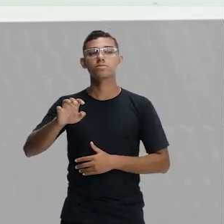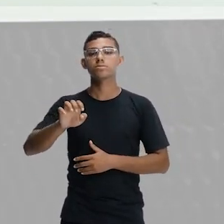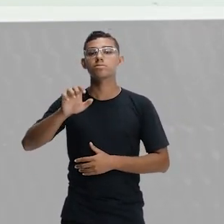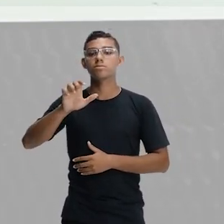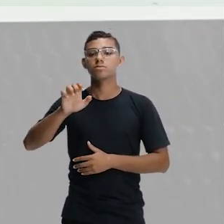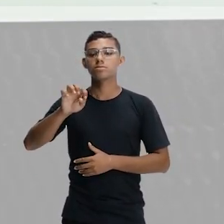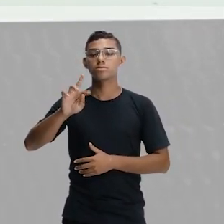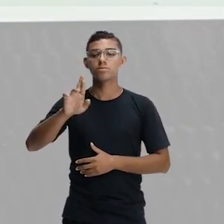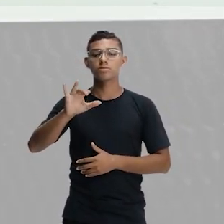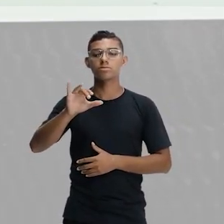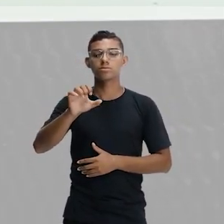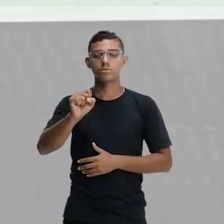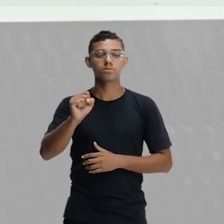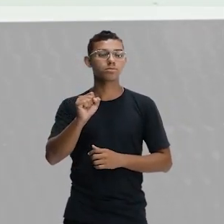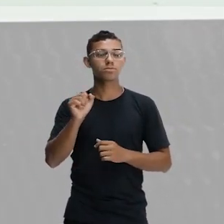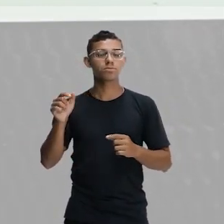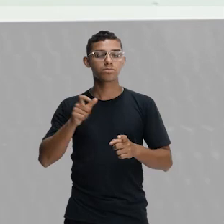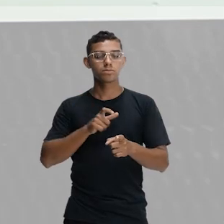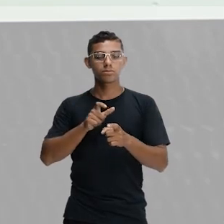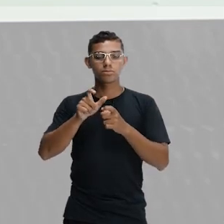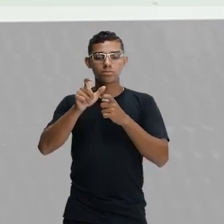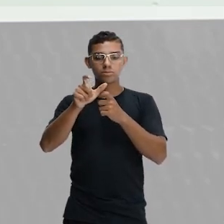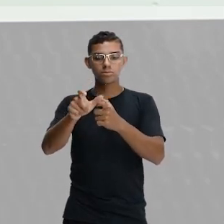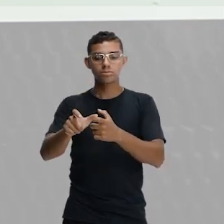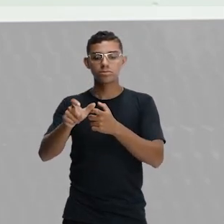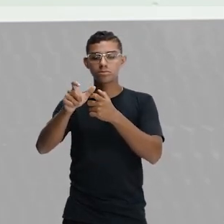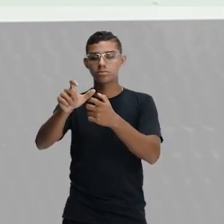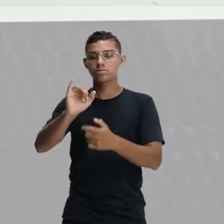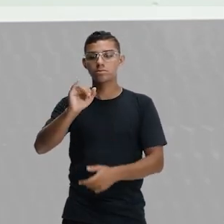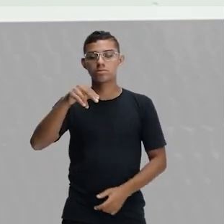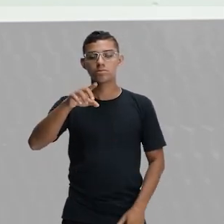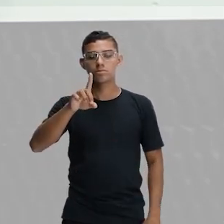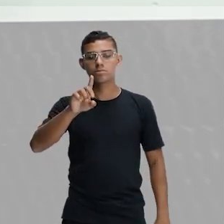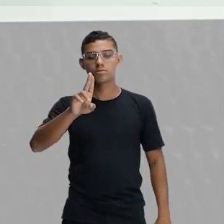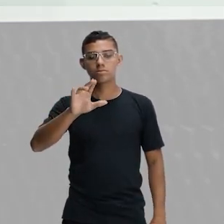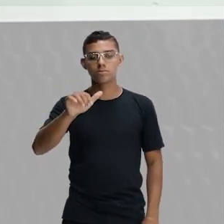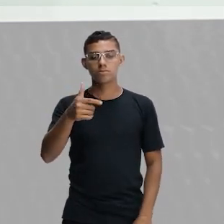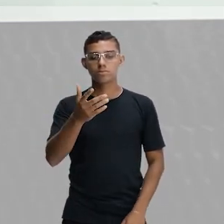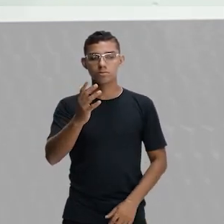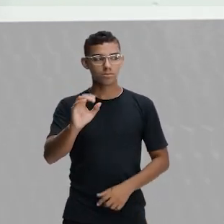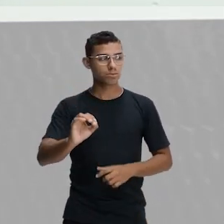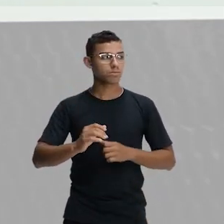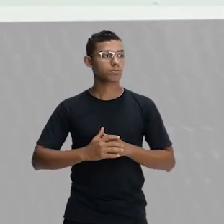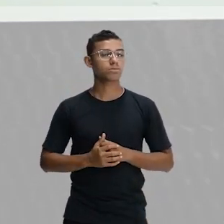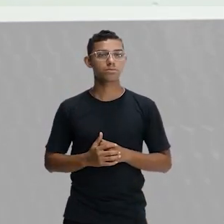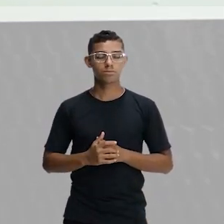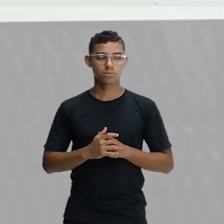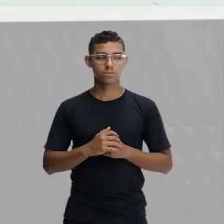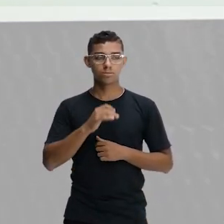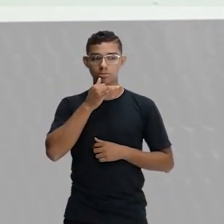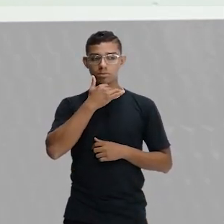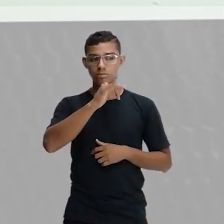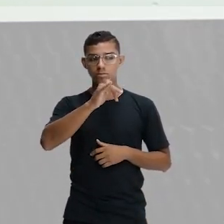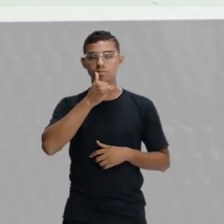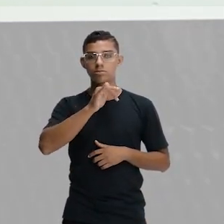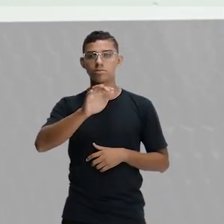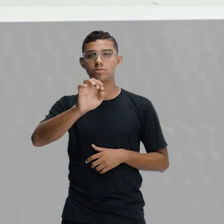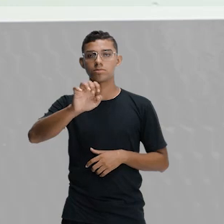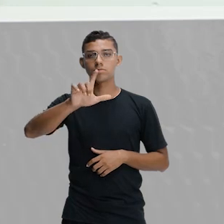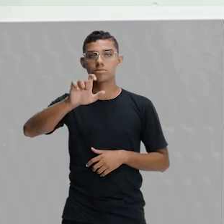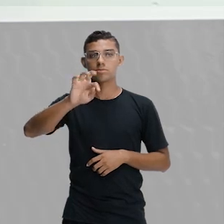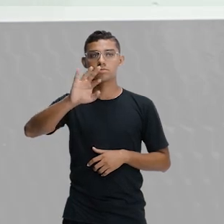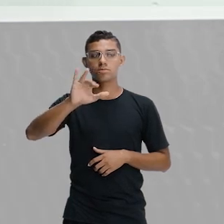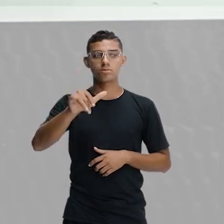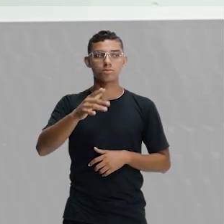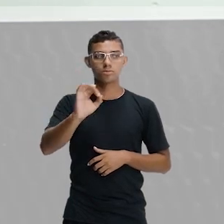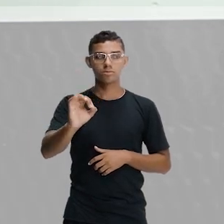eletrização por indução. Ok? A eletrização por indução é apenas a